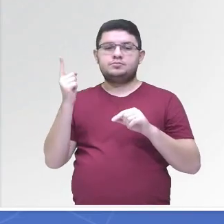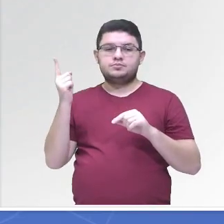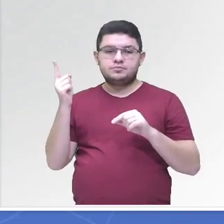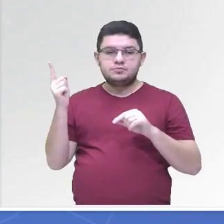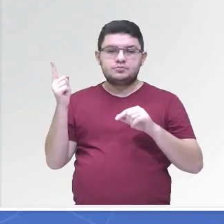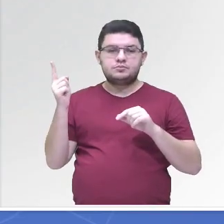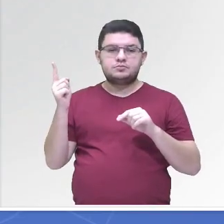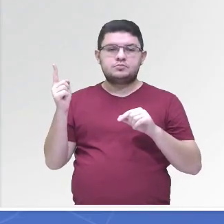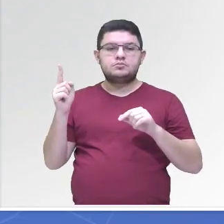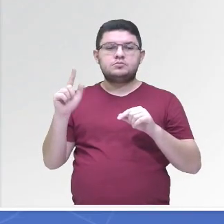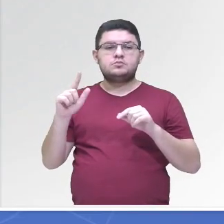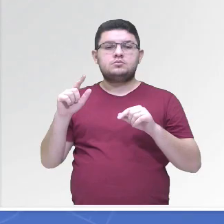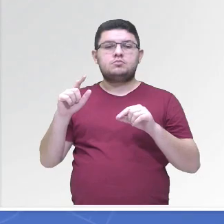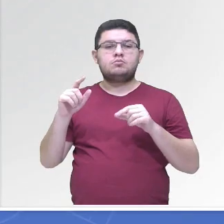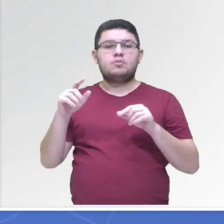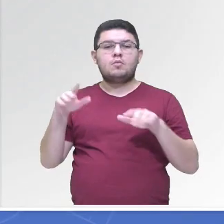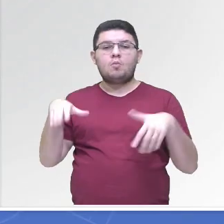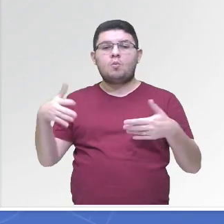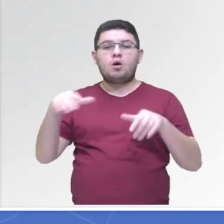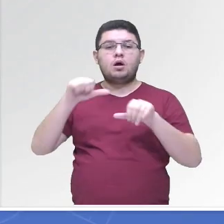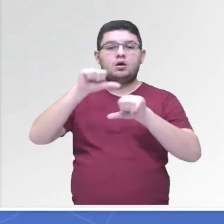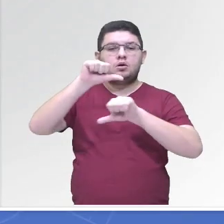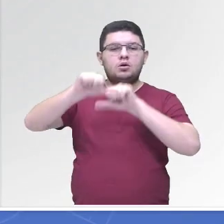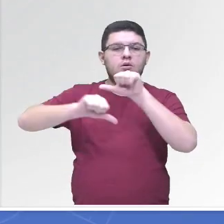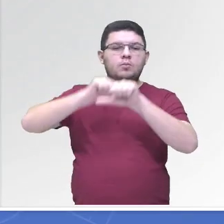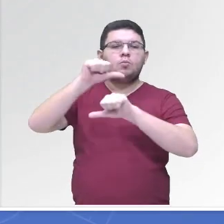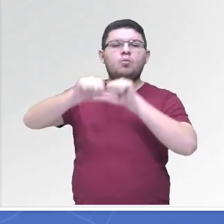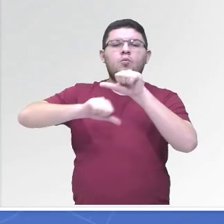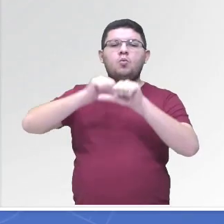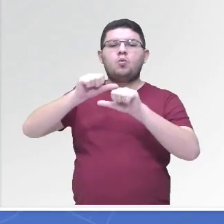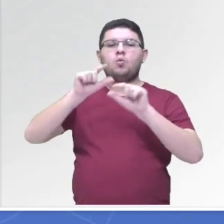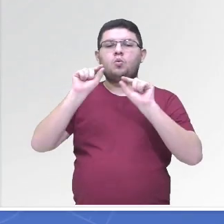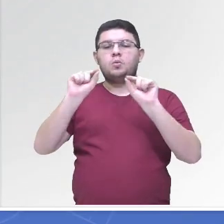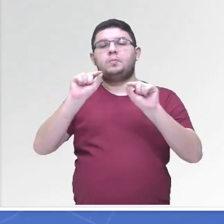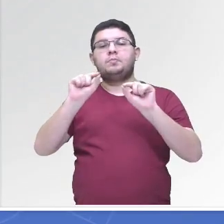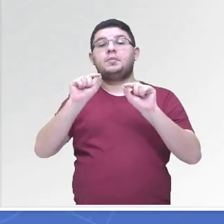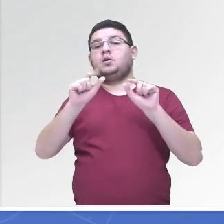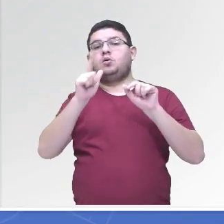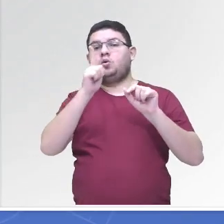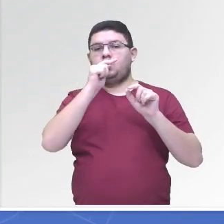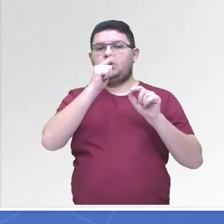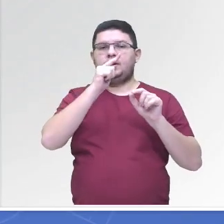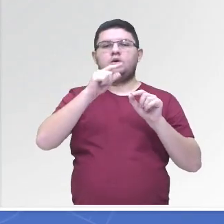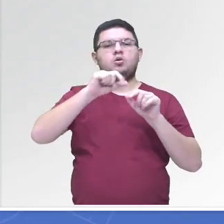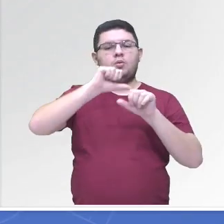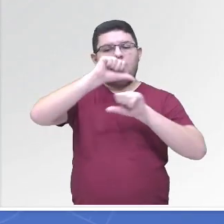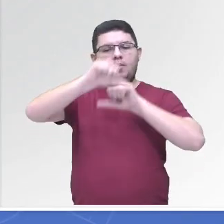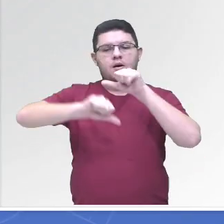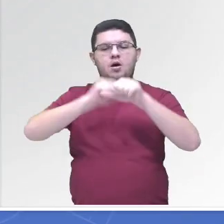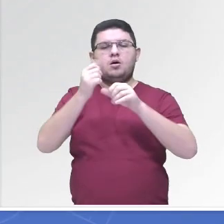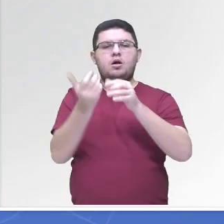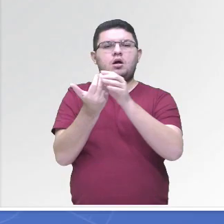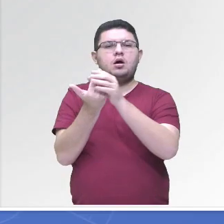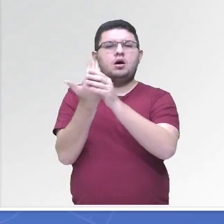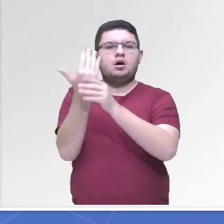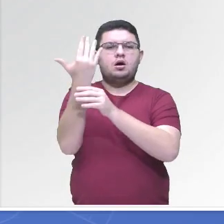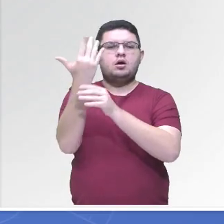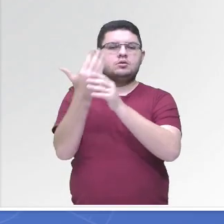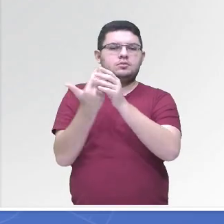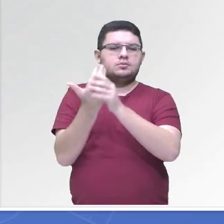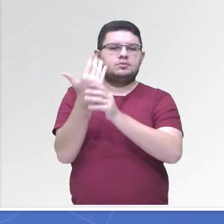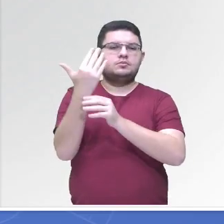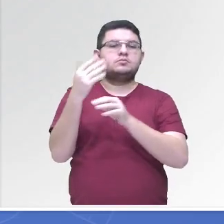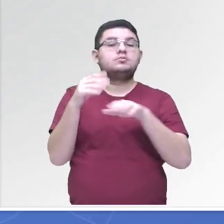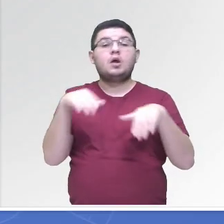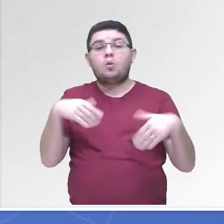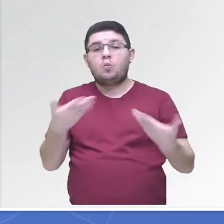Então, qual é a transformação física da passagem do líquido para o gasoso? Vamos lá para a